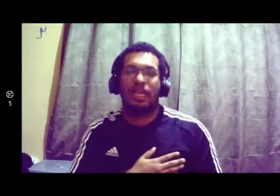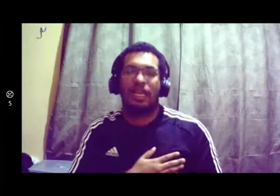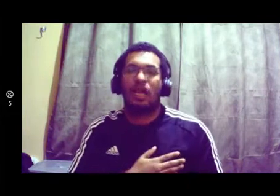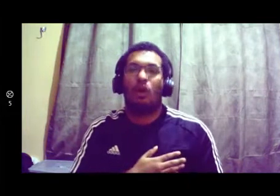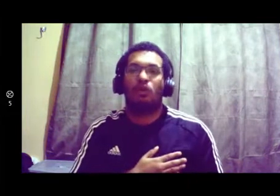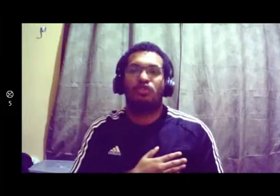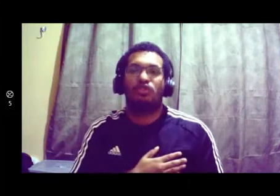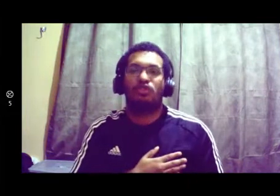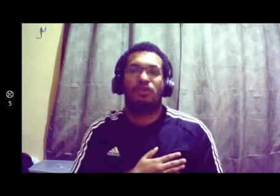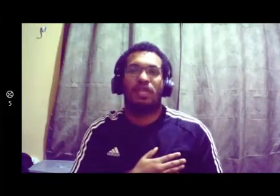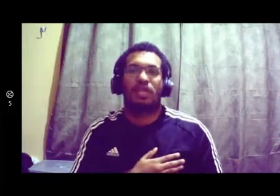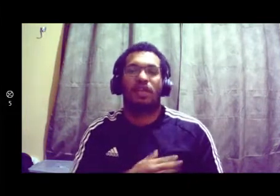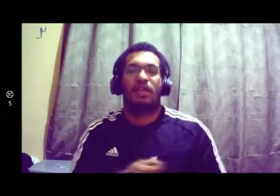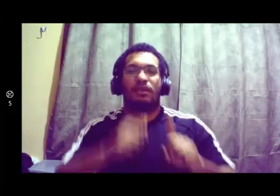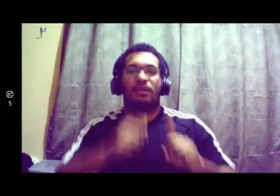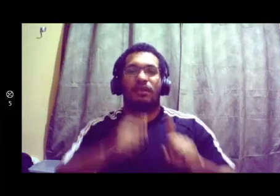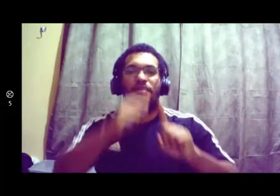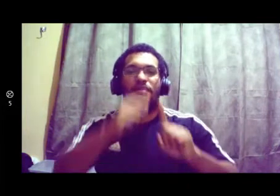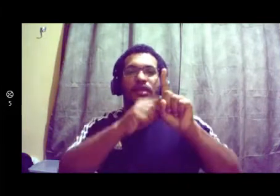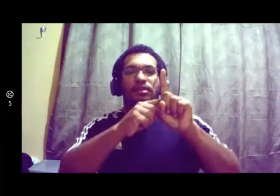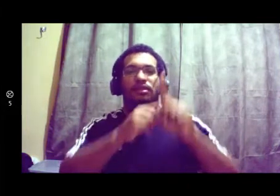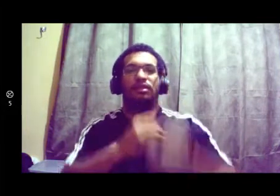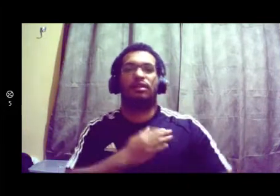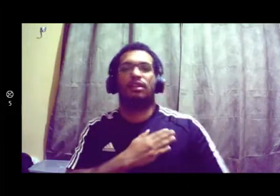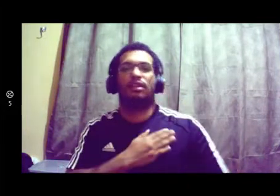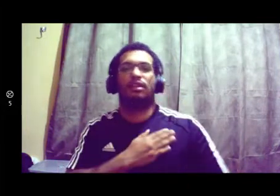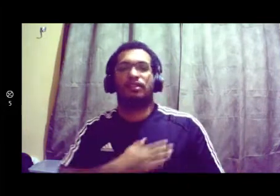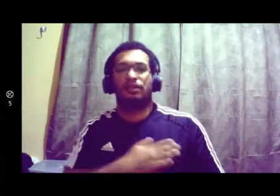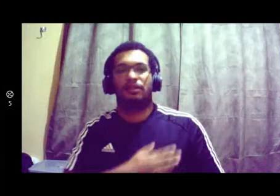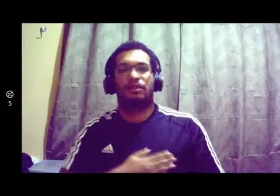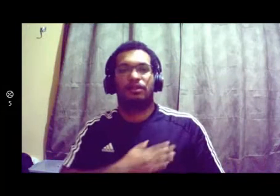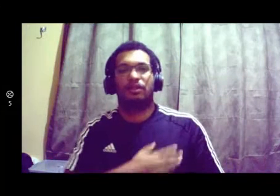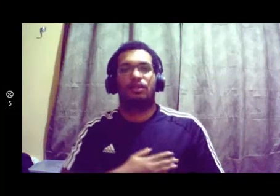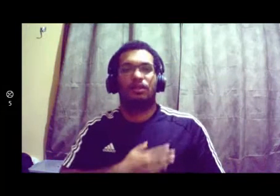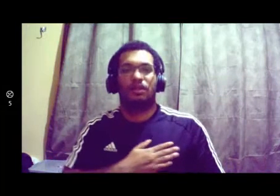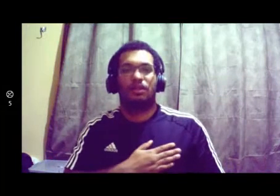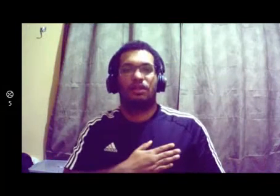assim. Ou só faz o quê? Mês e faz assim.